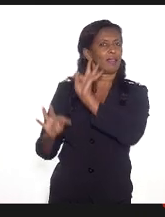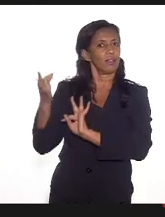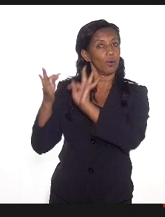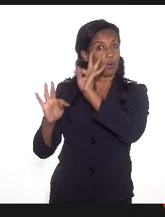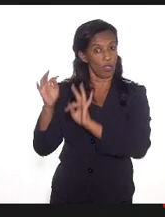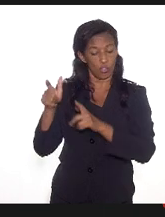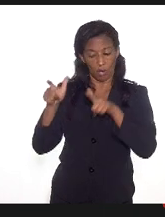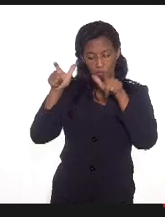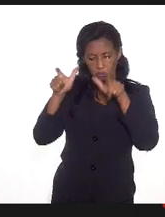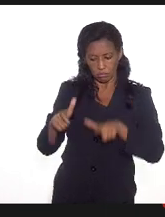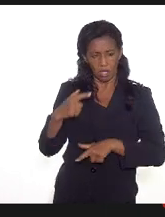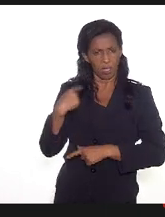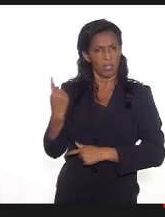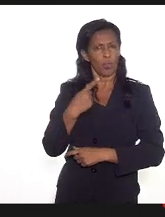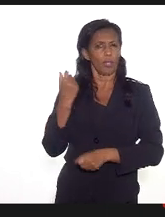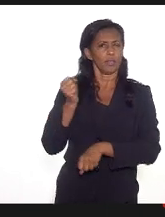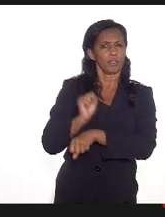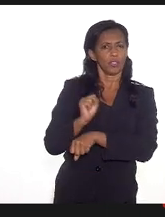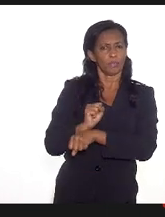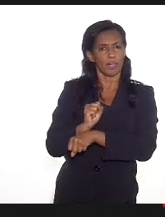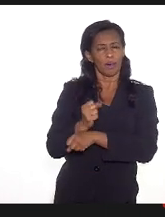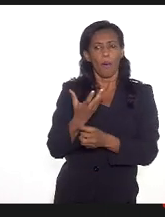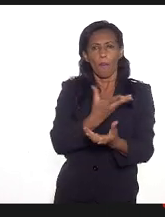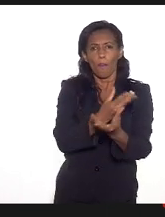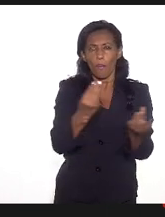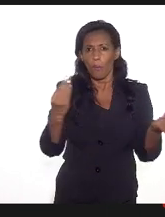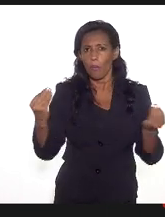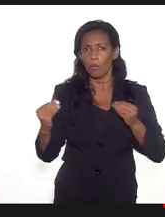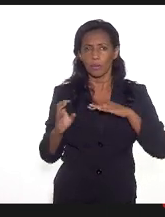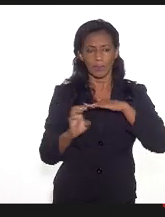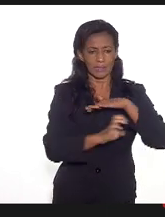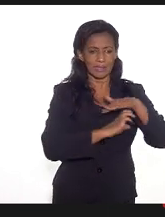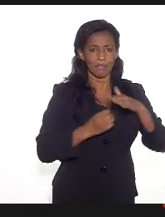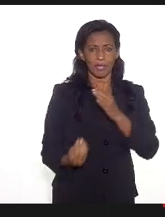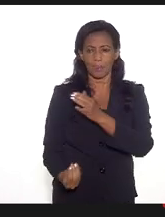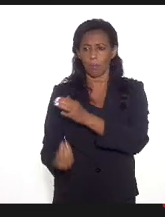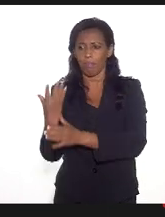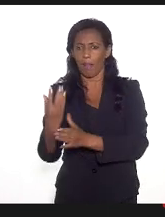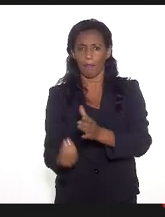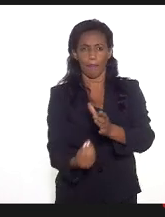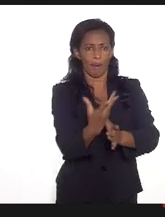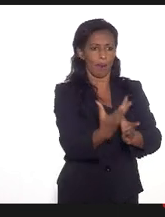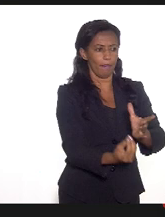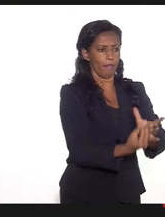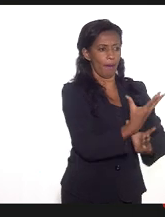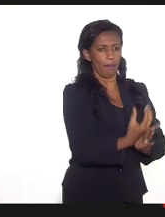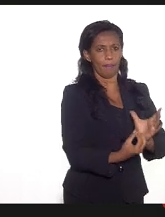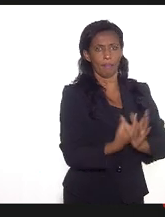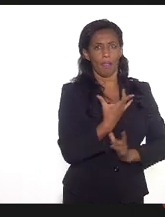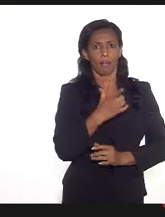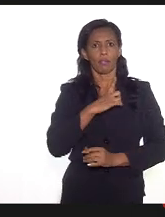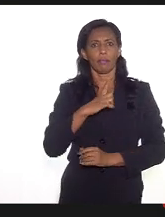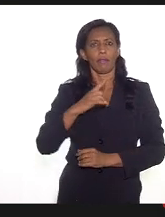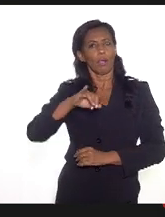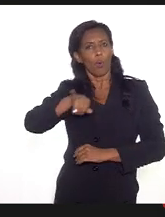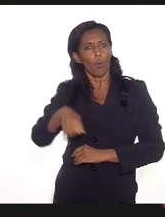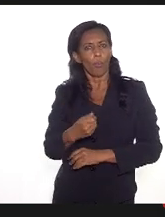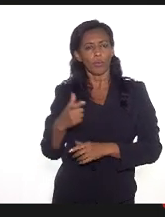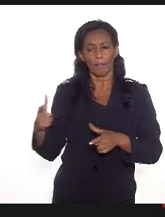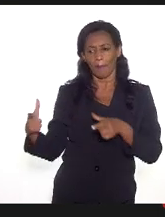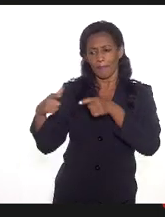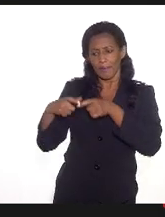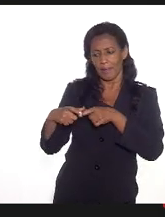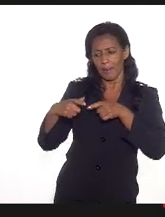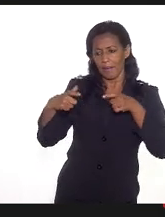nós esperamos que inúmeras empresas surjam e haja oportunidade para pequenas,